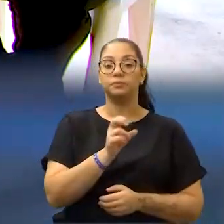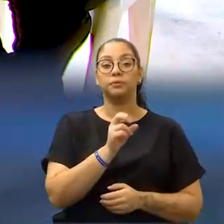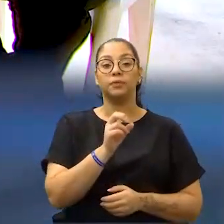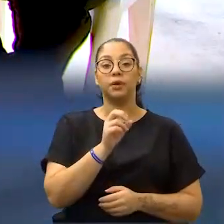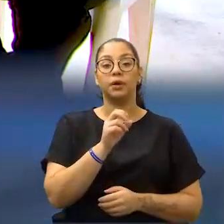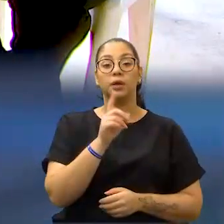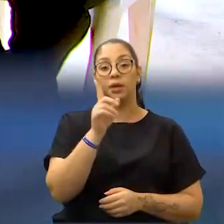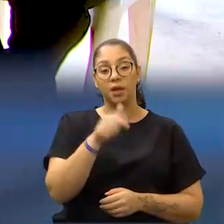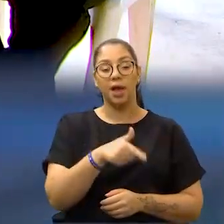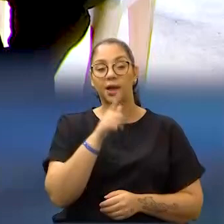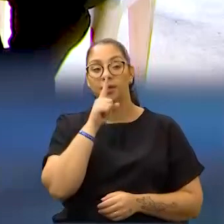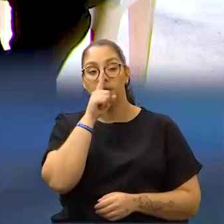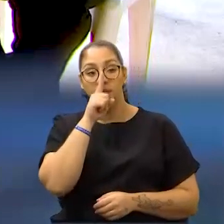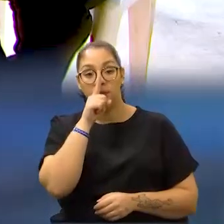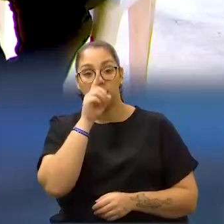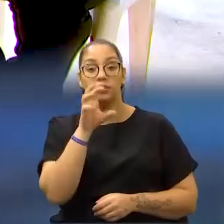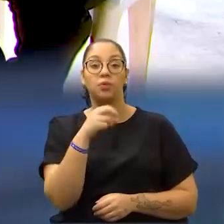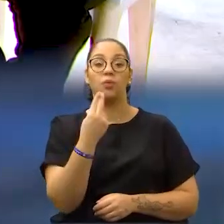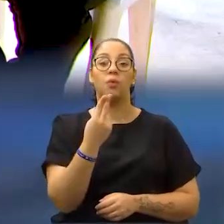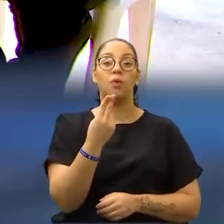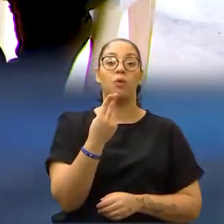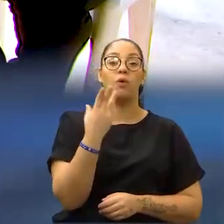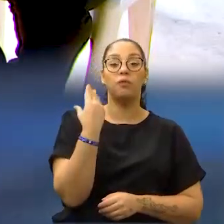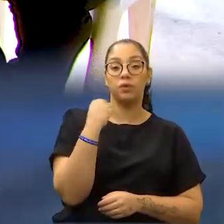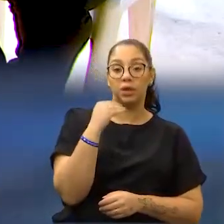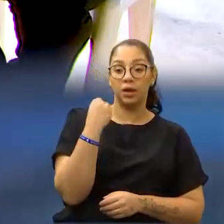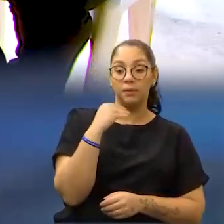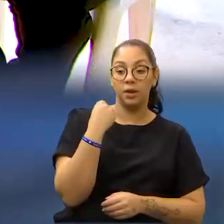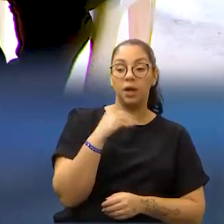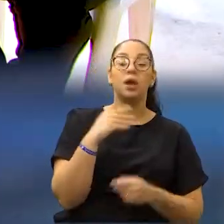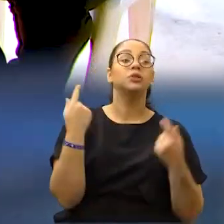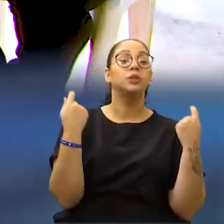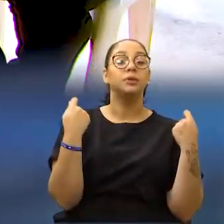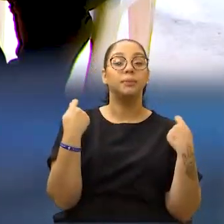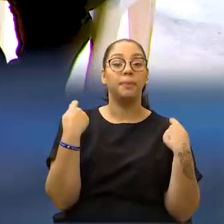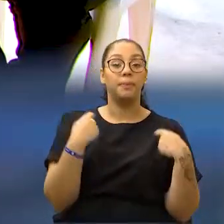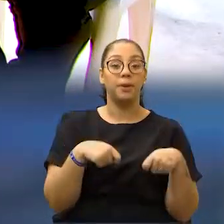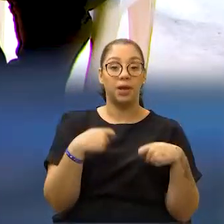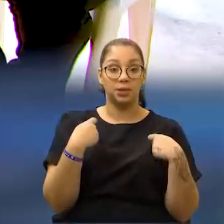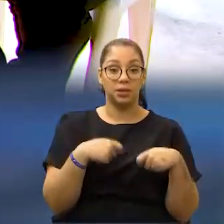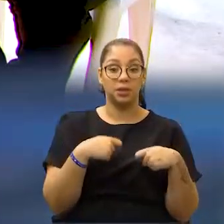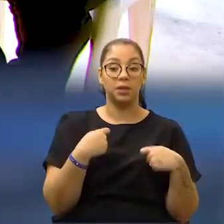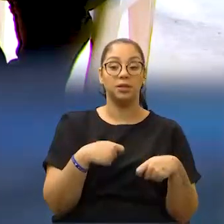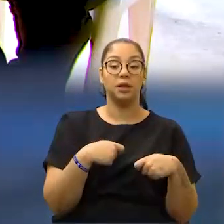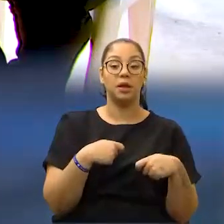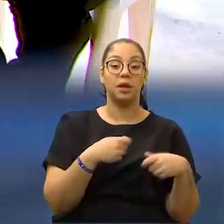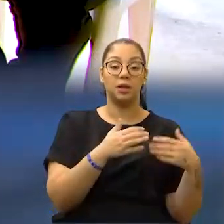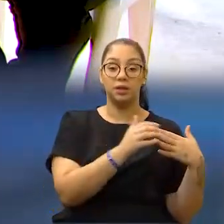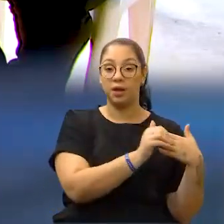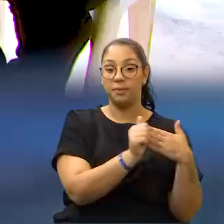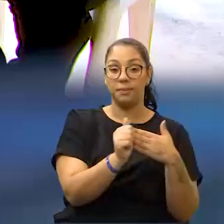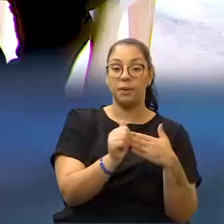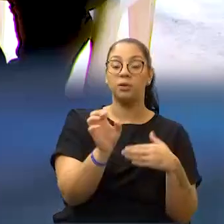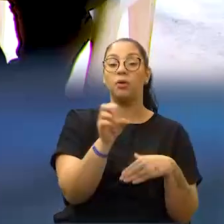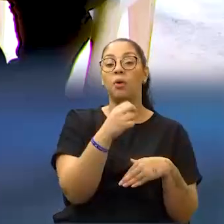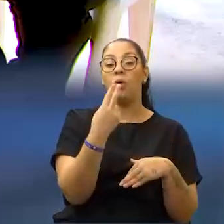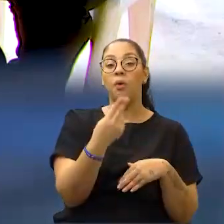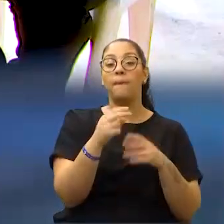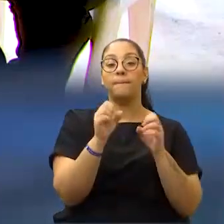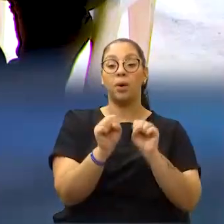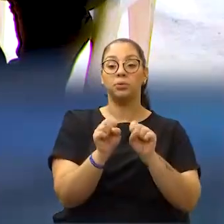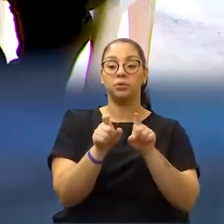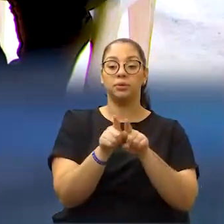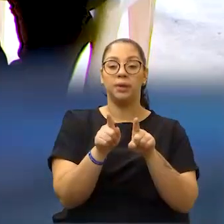serviço público por estarem em alguma situação de risco ou vulnerabilidade, e elas necessariamente têm que